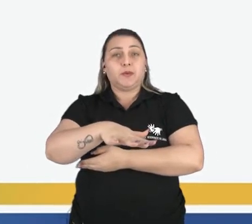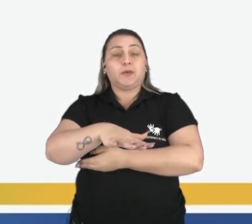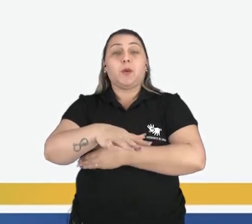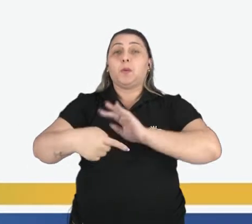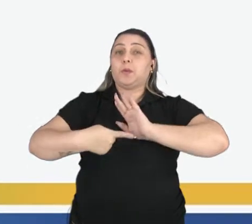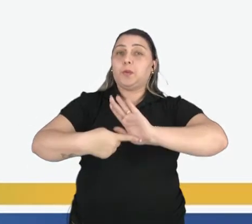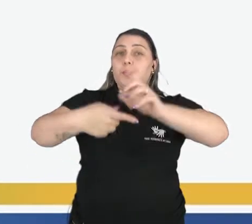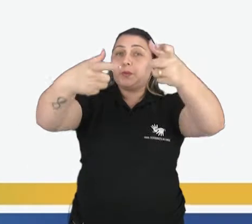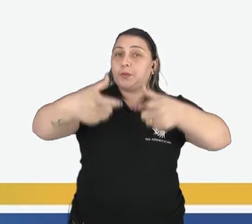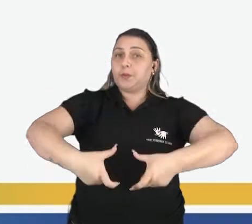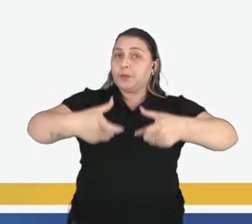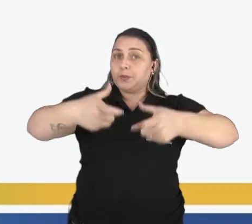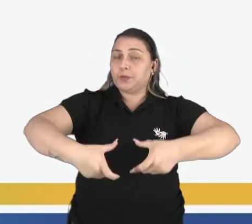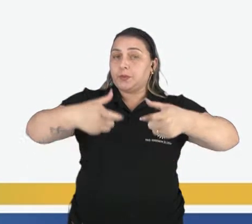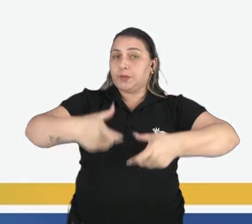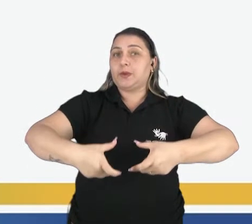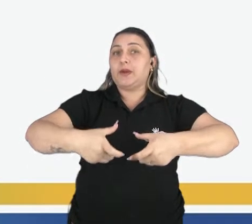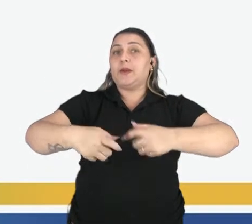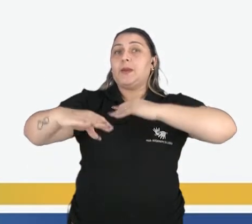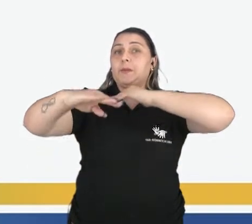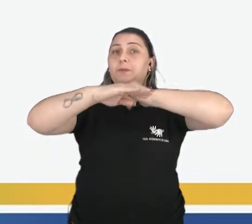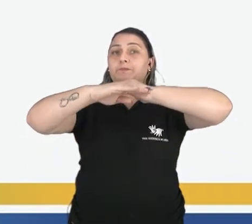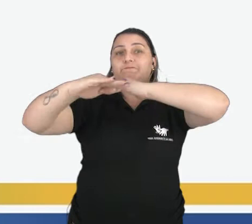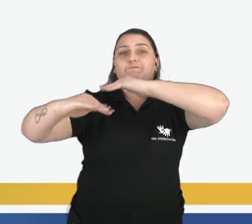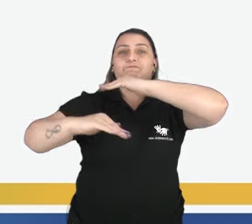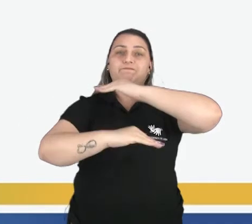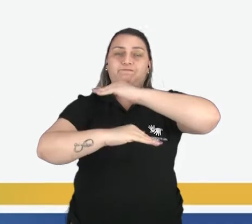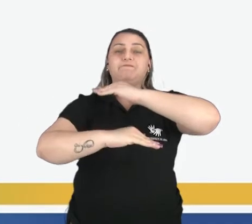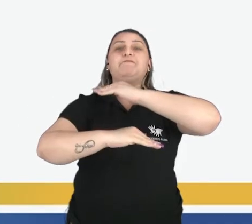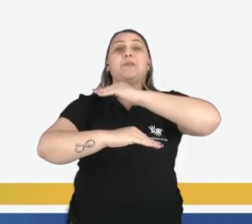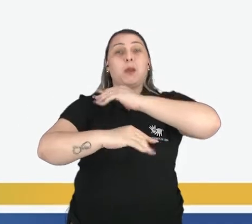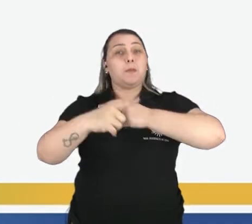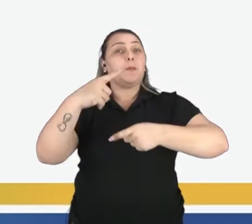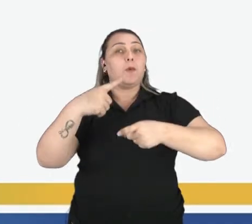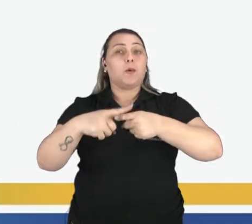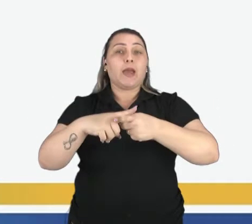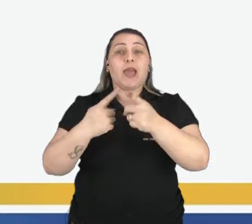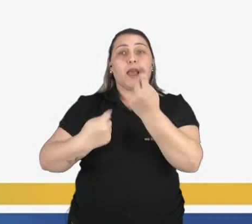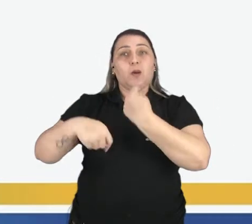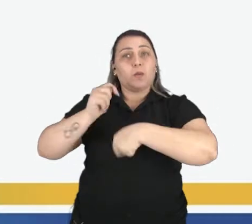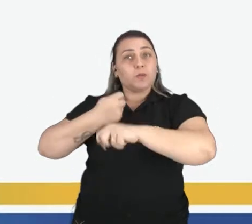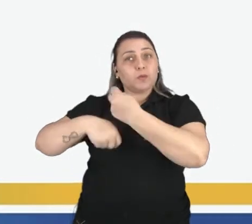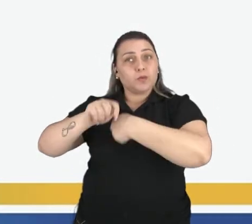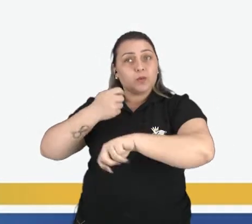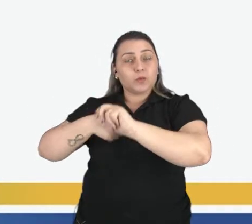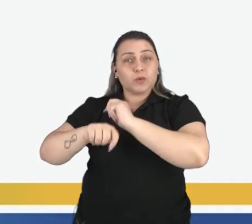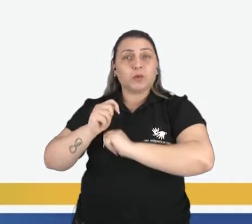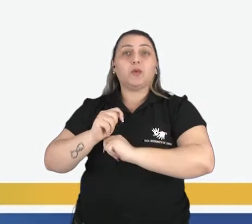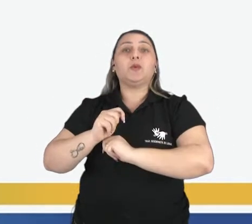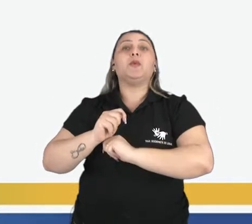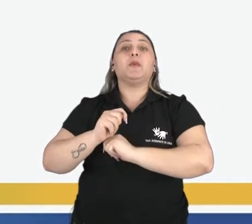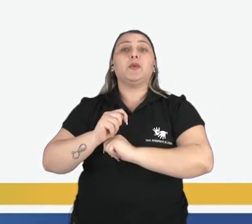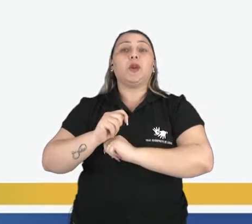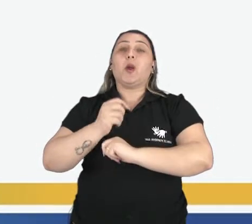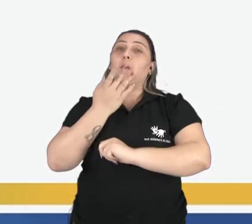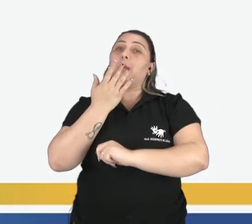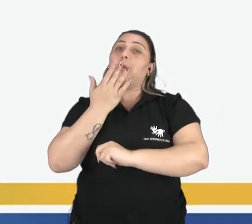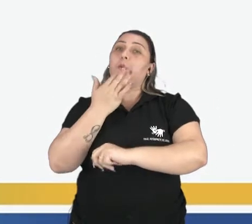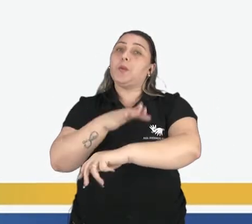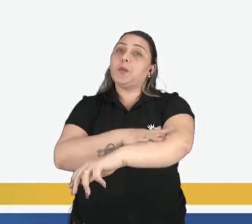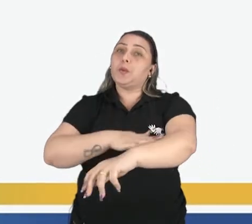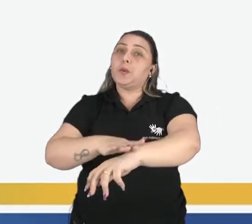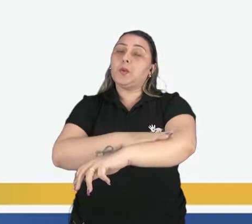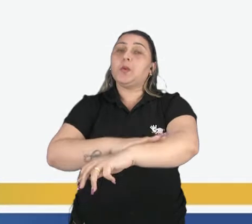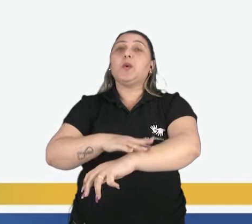um lugar aos desiguais, seja por questões econômicas, de gênero, de cor,